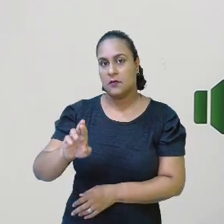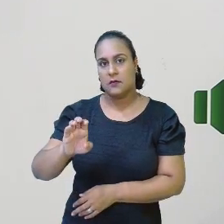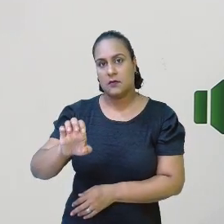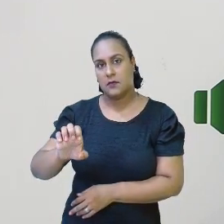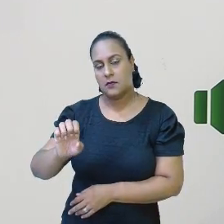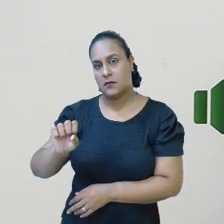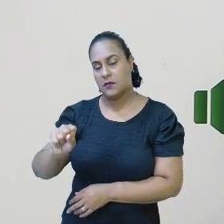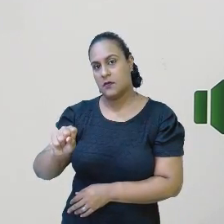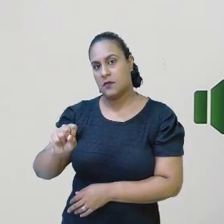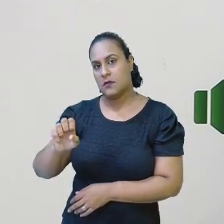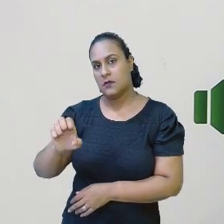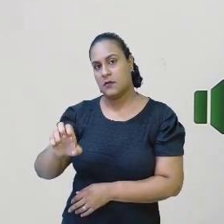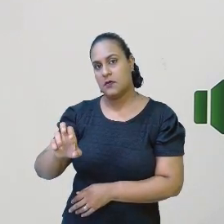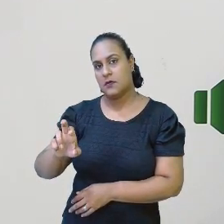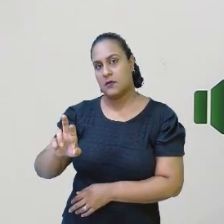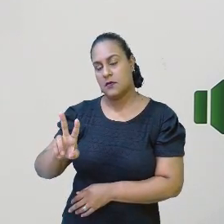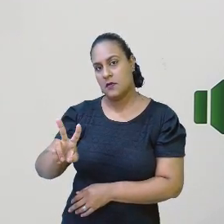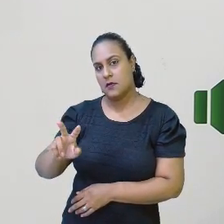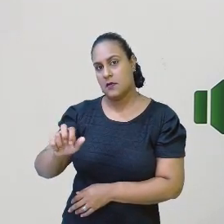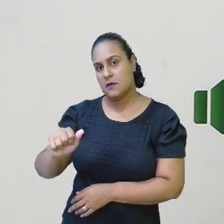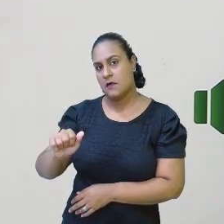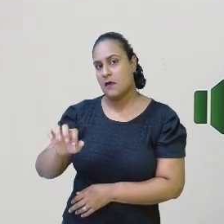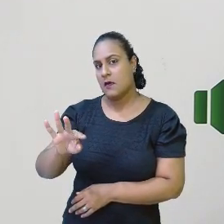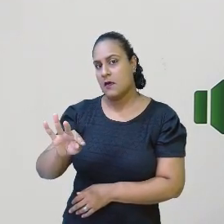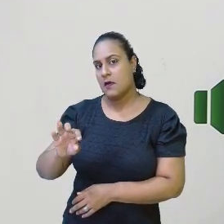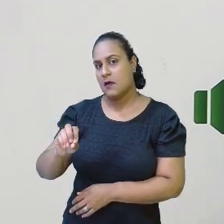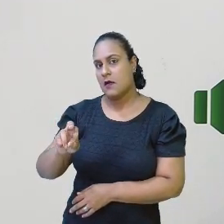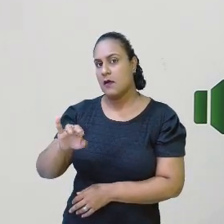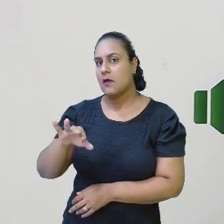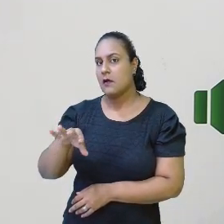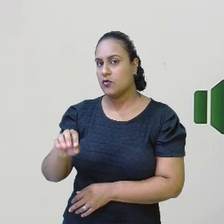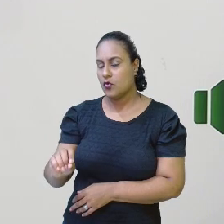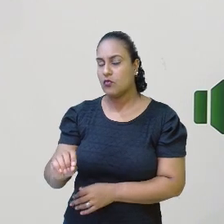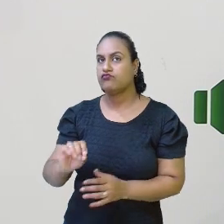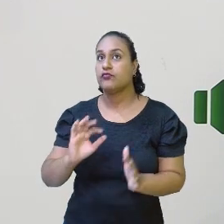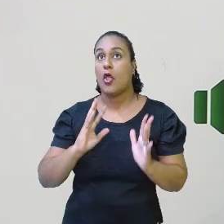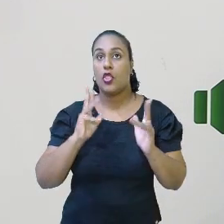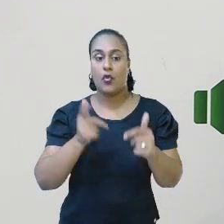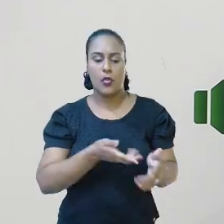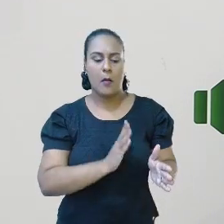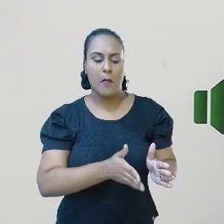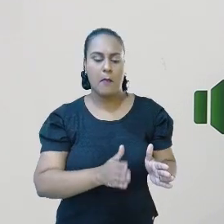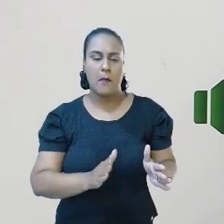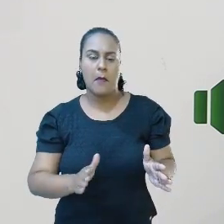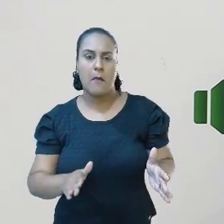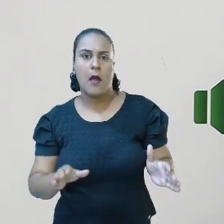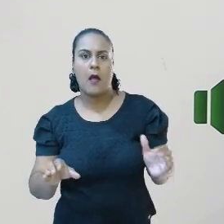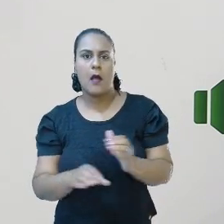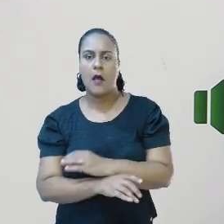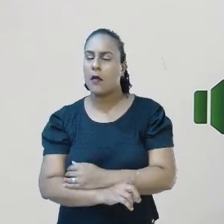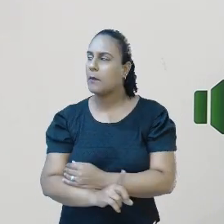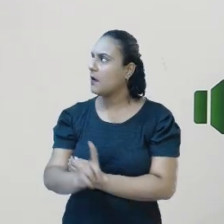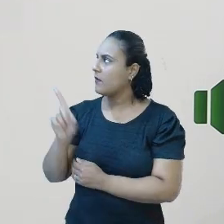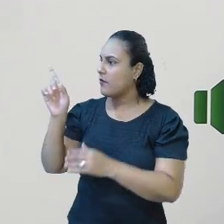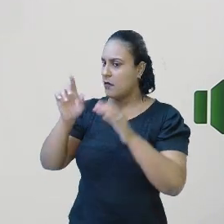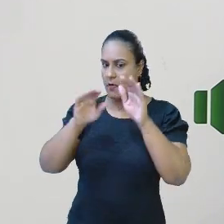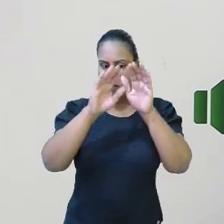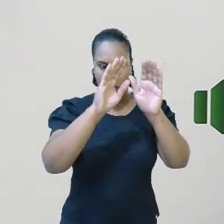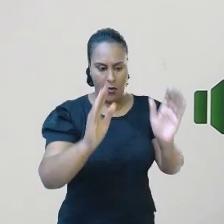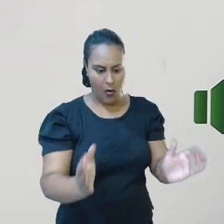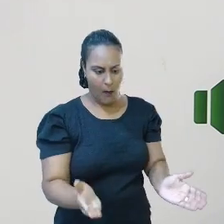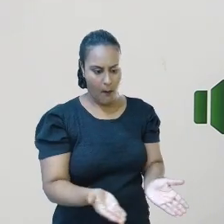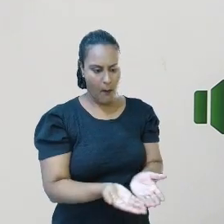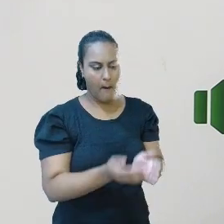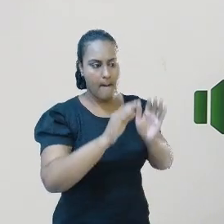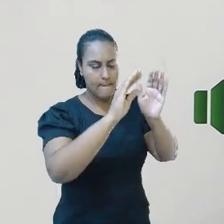todo o processo de limpeza da água aconteceu, todo o processo está completo, ela segue para os